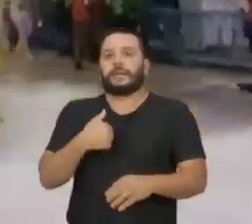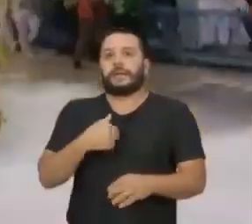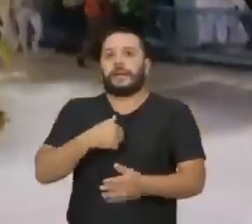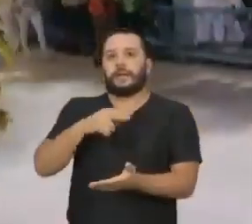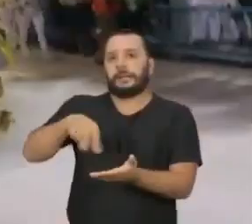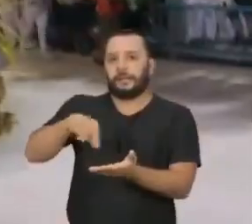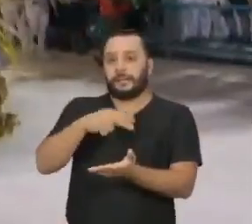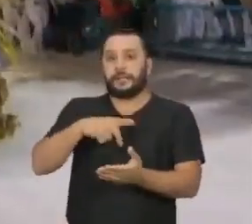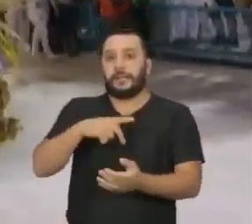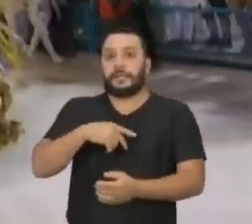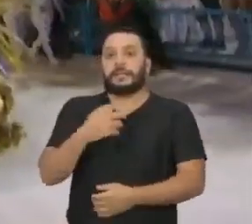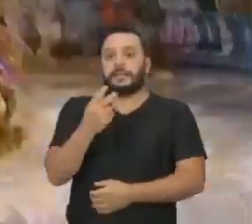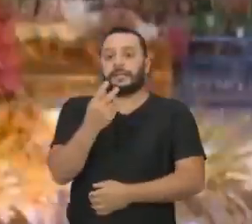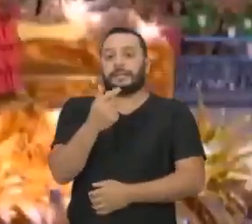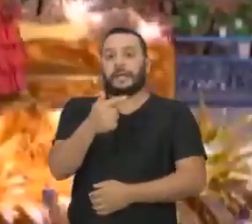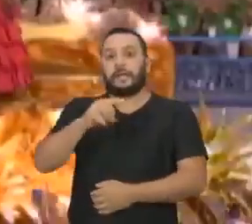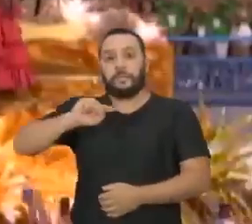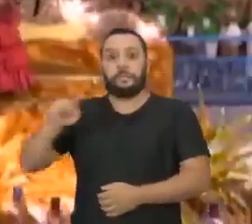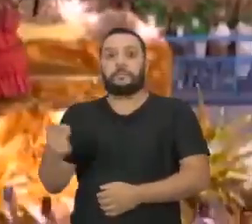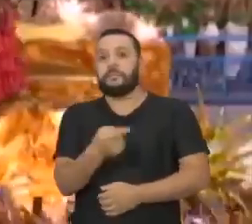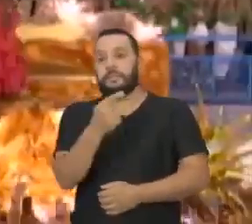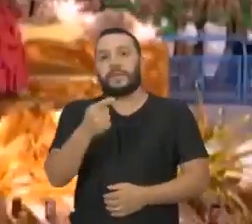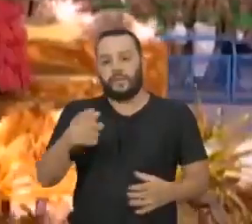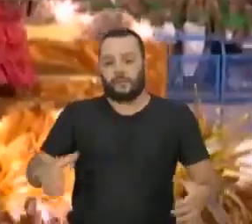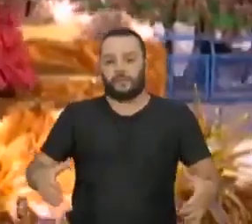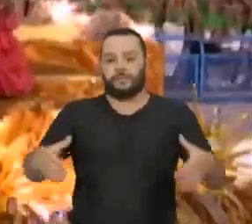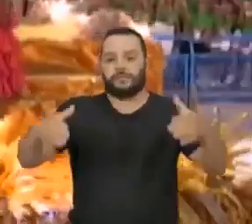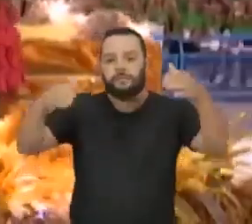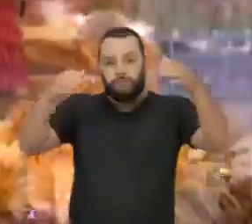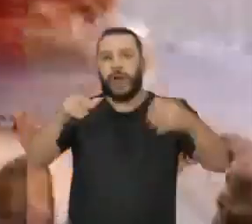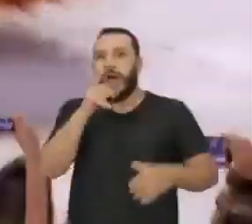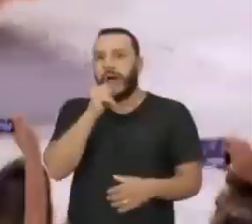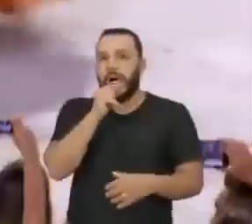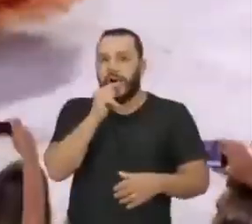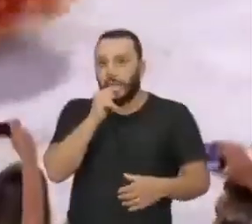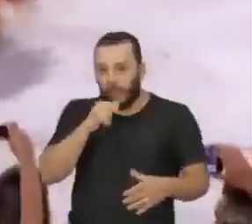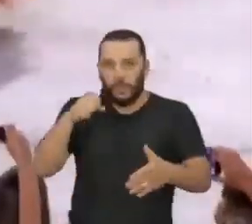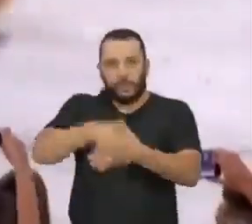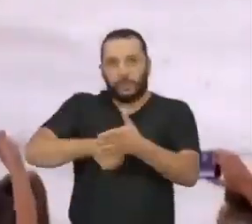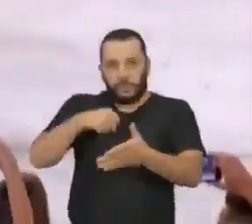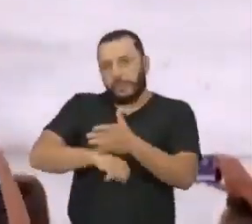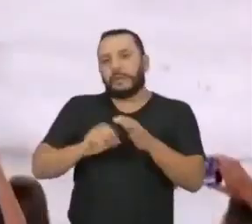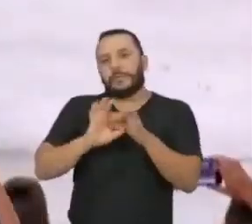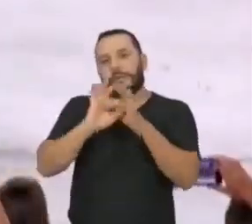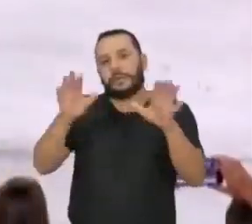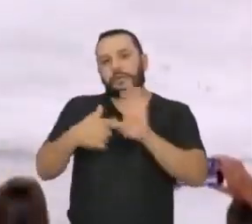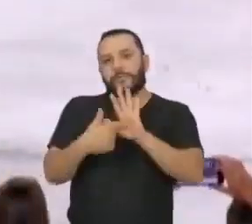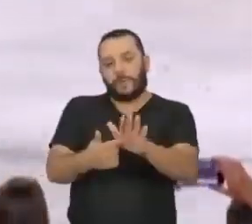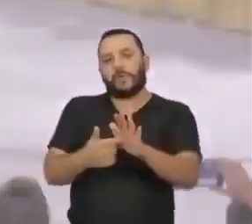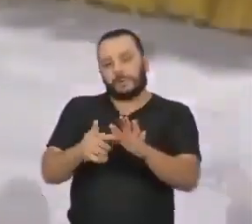com 7.000 litros de água. Luta e liberdade deram o tom do desfile.